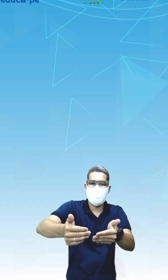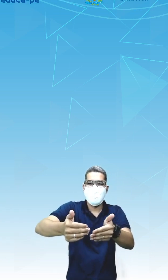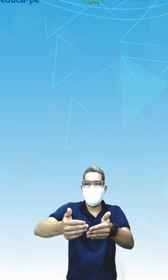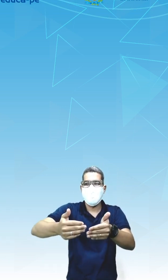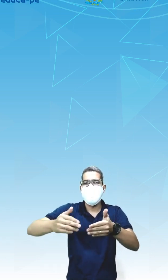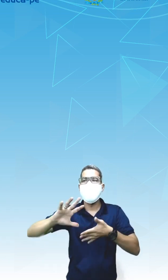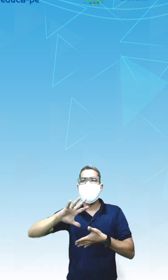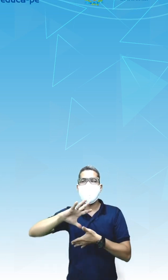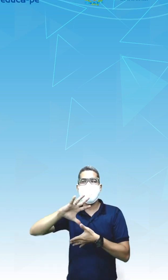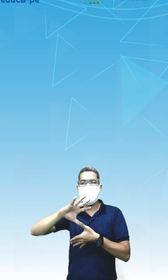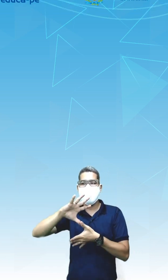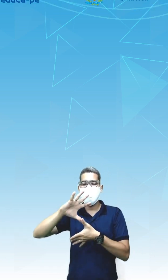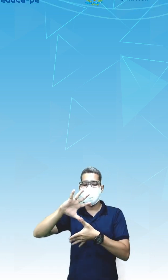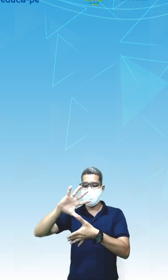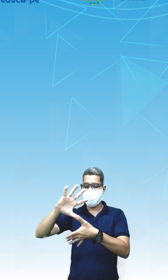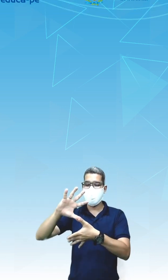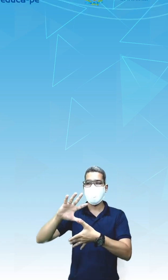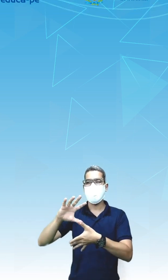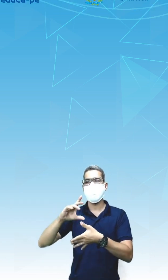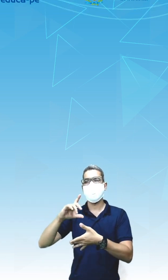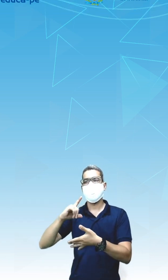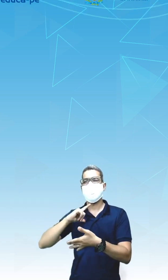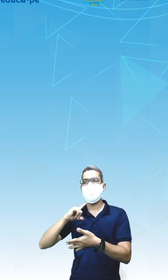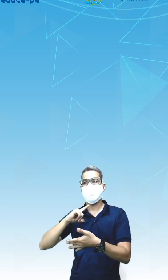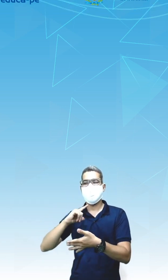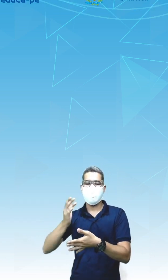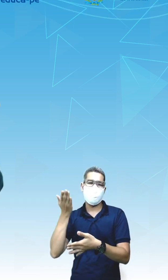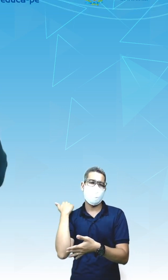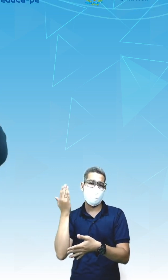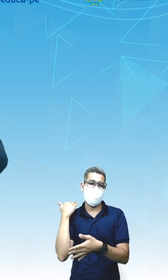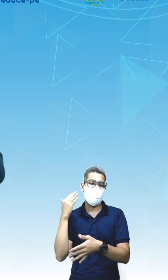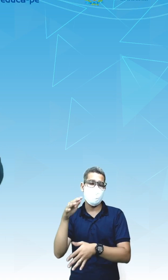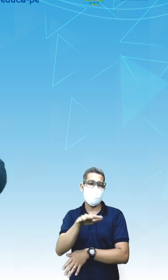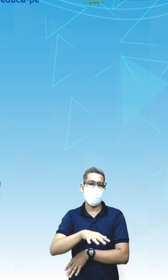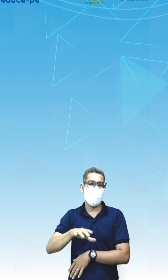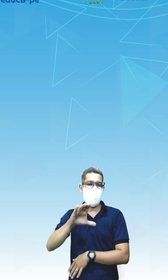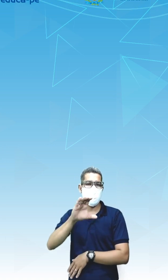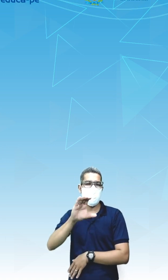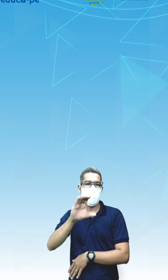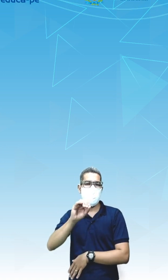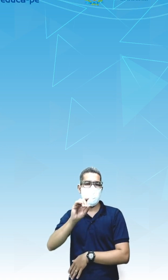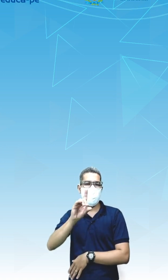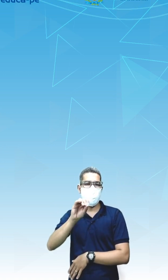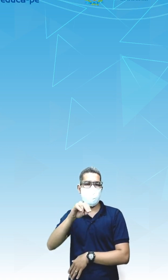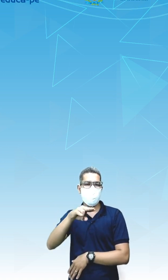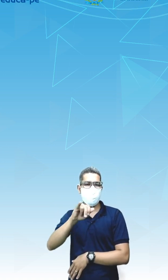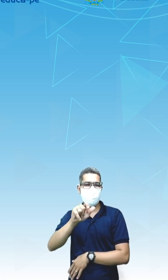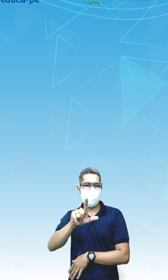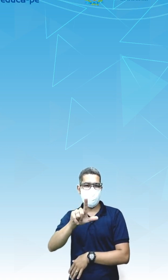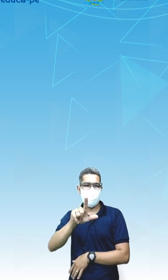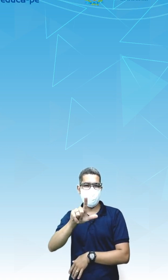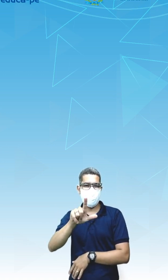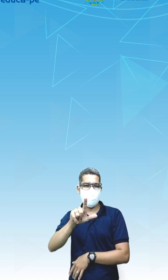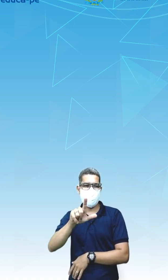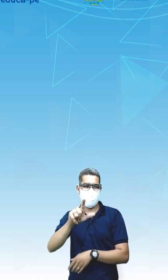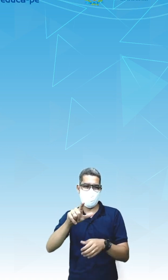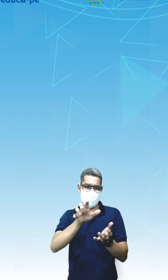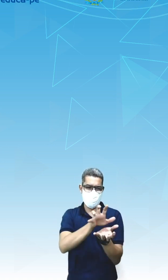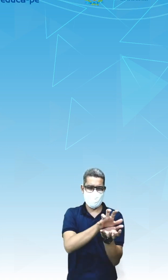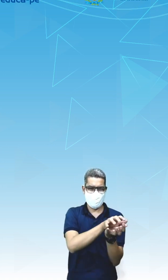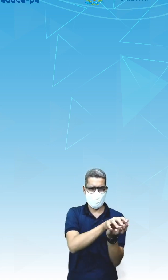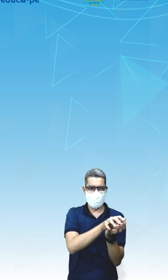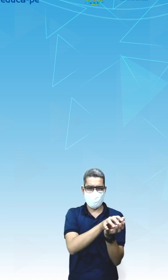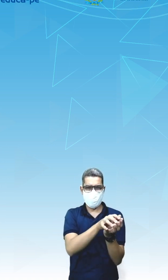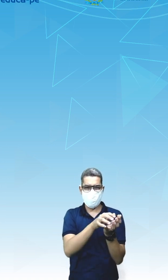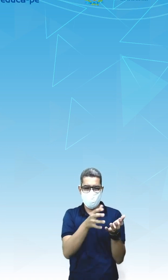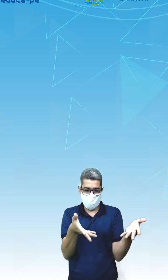do que seria um mapa da era colonial. Imagina se seria o mesmo de hoje, de Pernambuco. Claro que não,